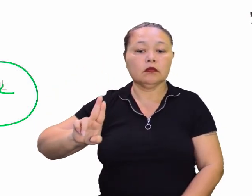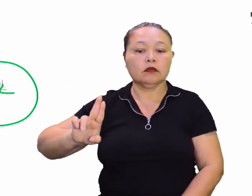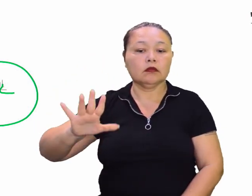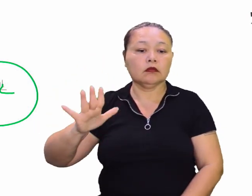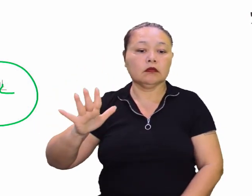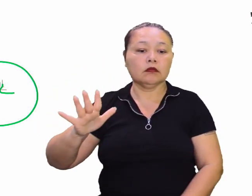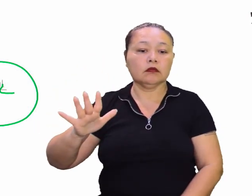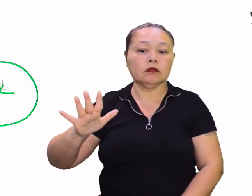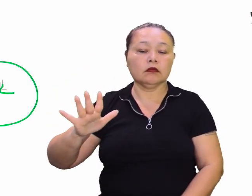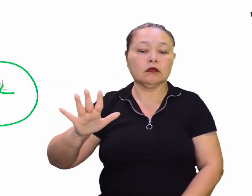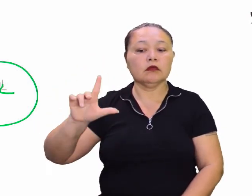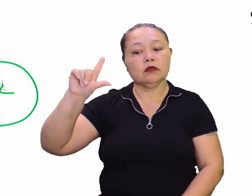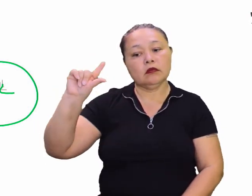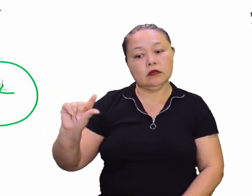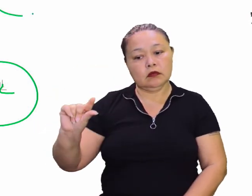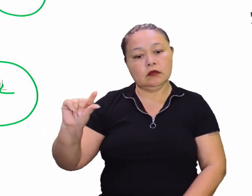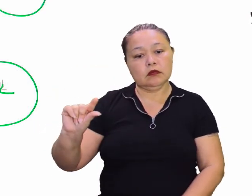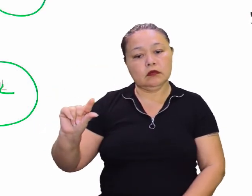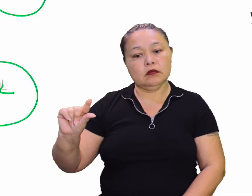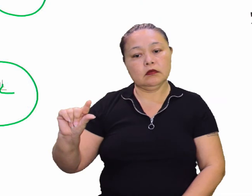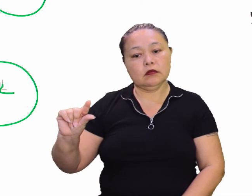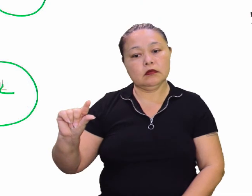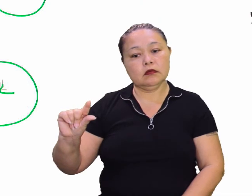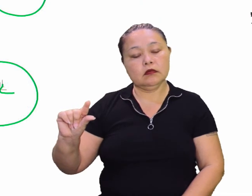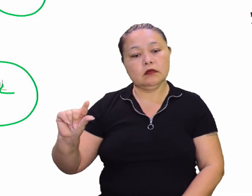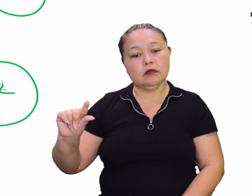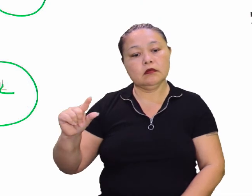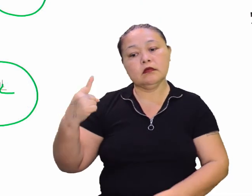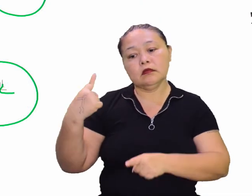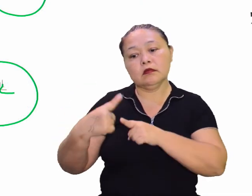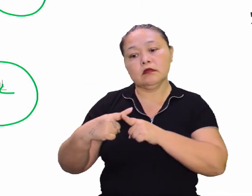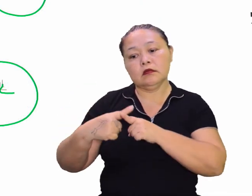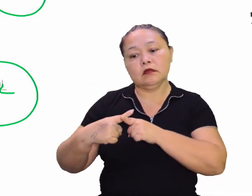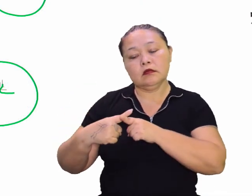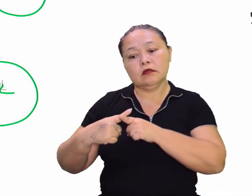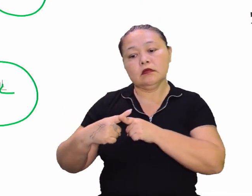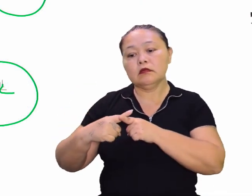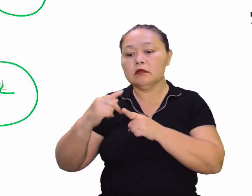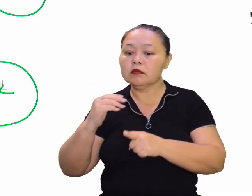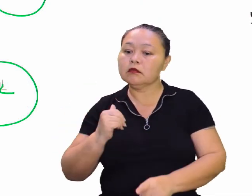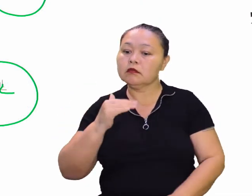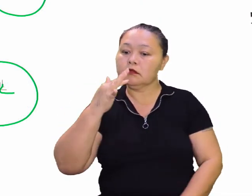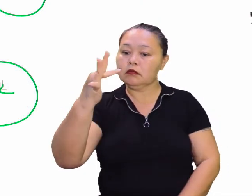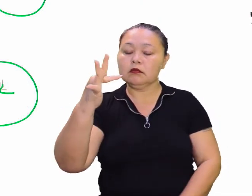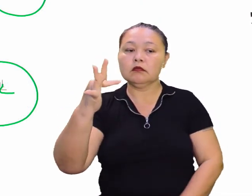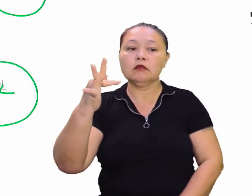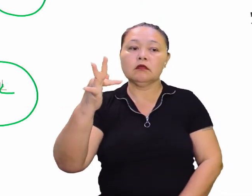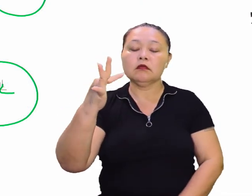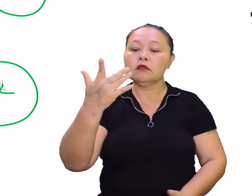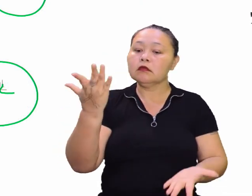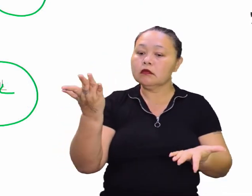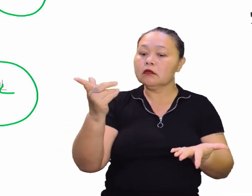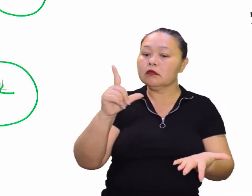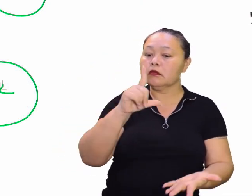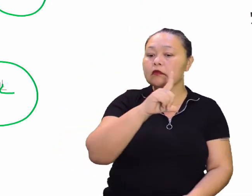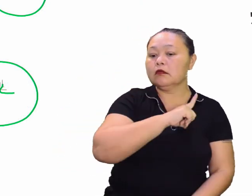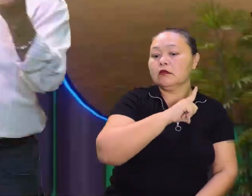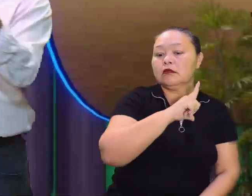a tendência é diminuindo, né? Muito Até bem. porque a projeção esta está